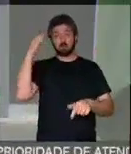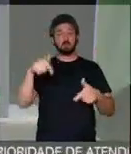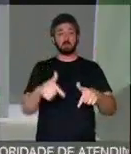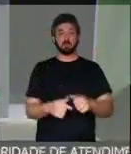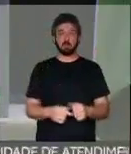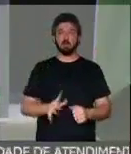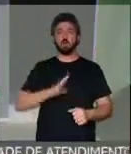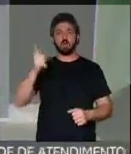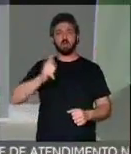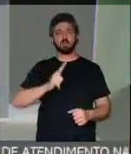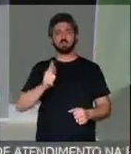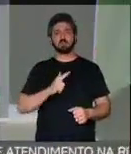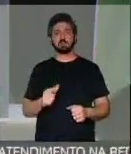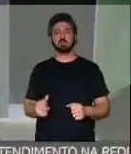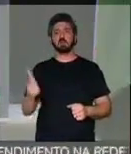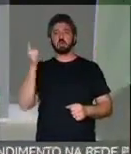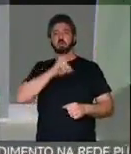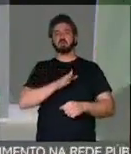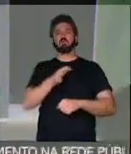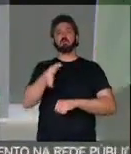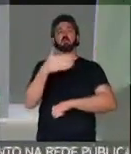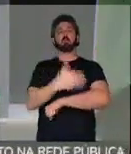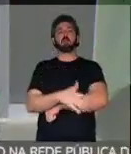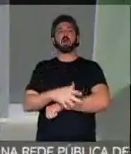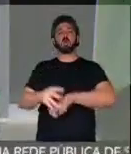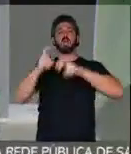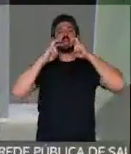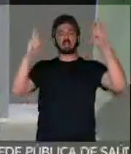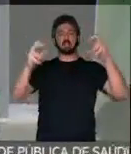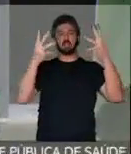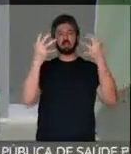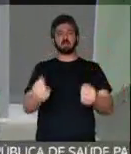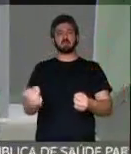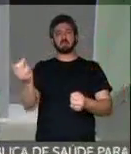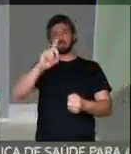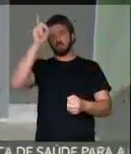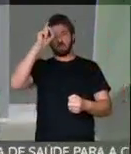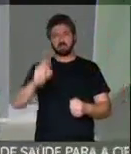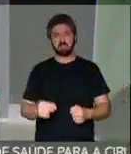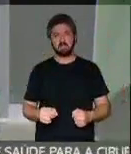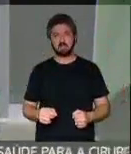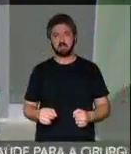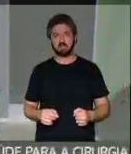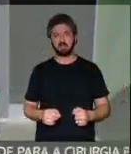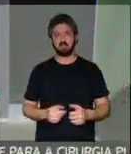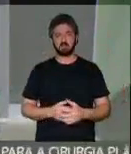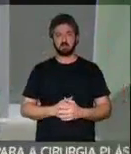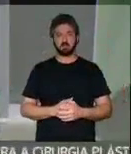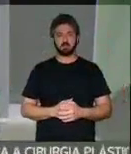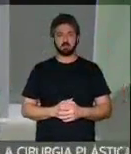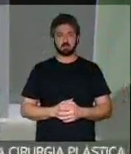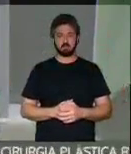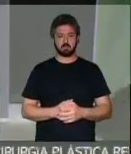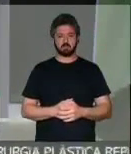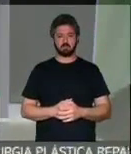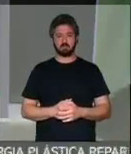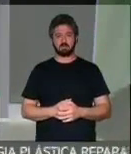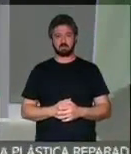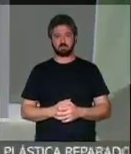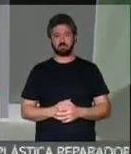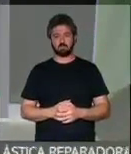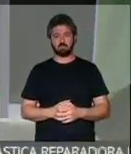trabalhadores que têm coragem de sair às ruas dizendo que não aceitam em nenhuma hipótese.